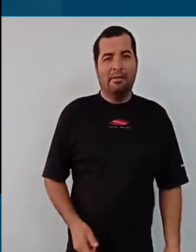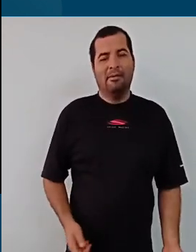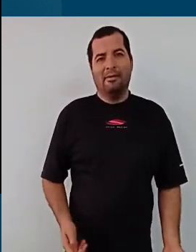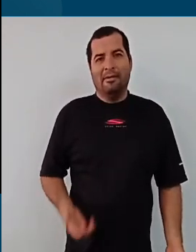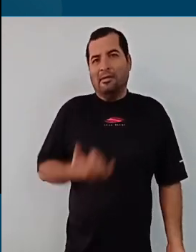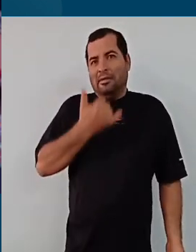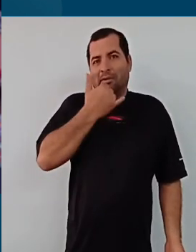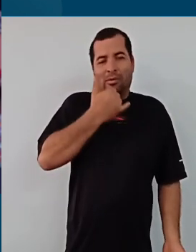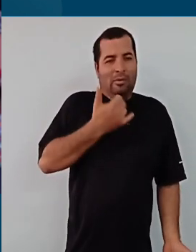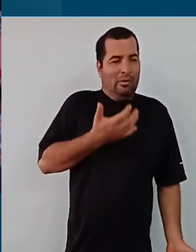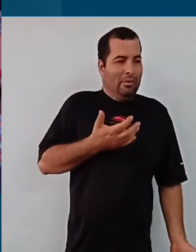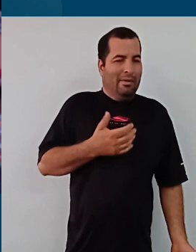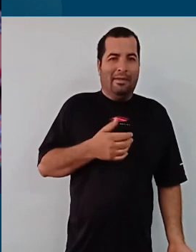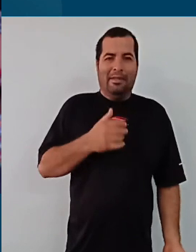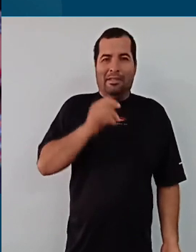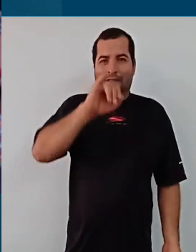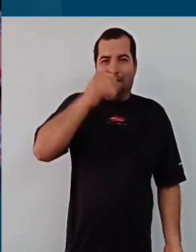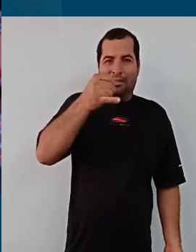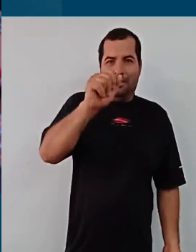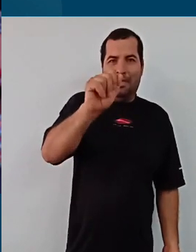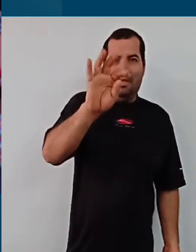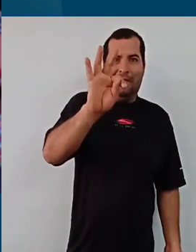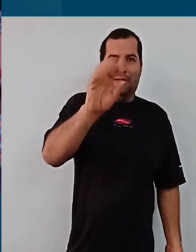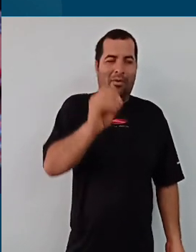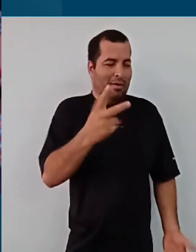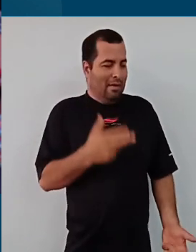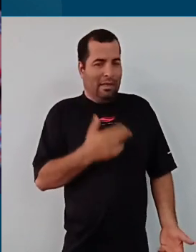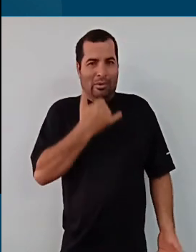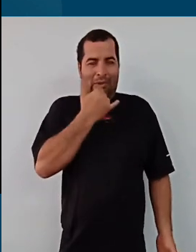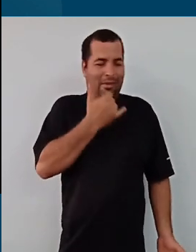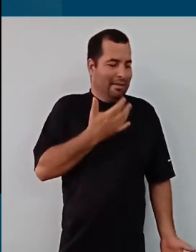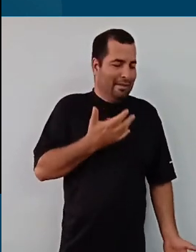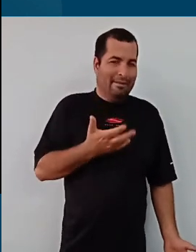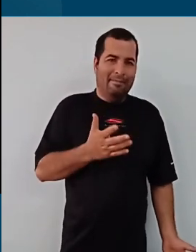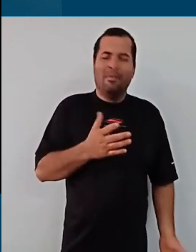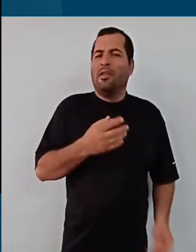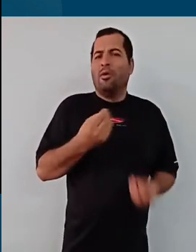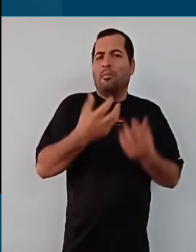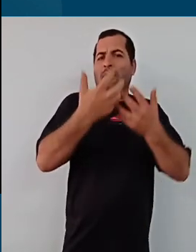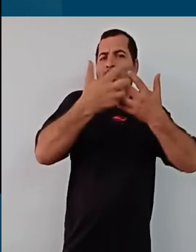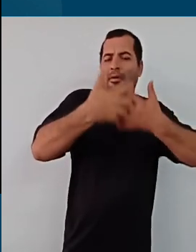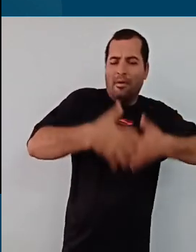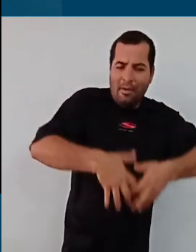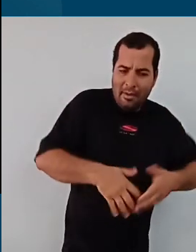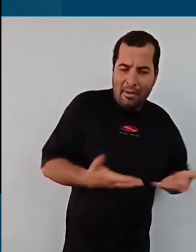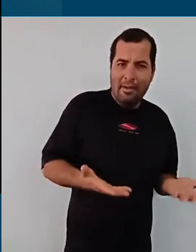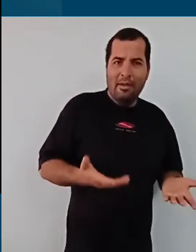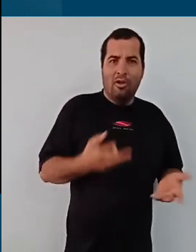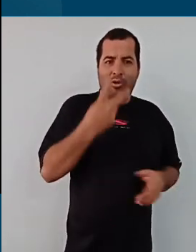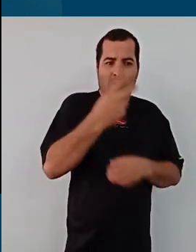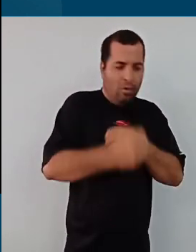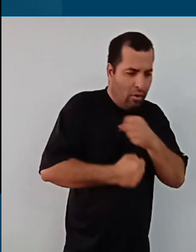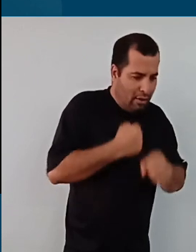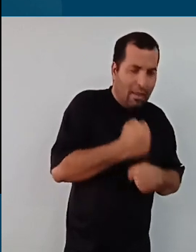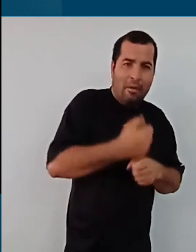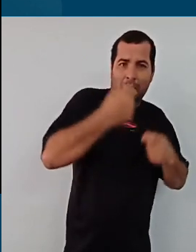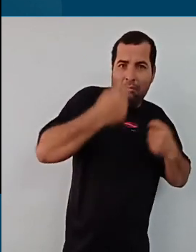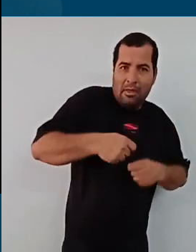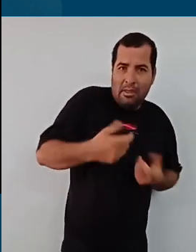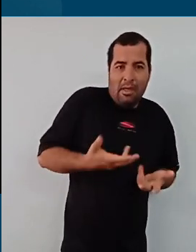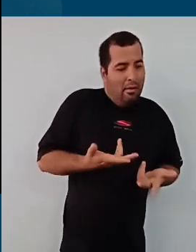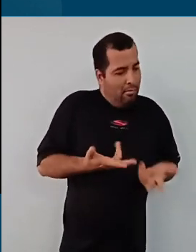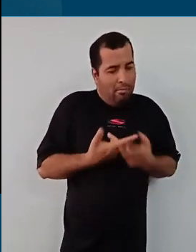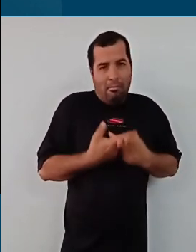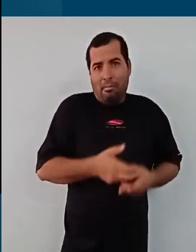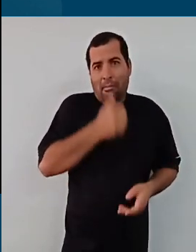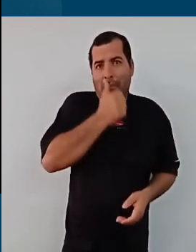jato. Como é que a gente resolve essa questão? E se ela precisar de 2 anos para se resolver, vamos fazer